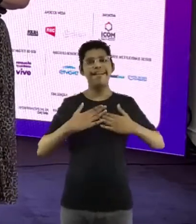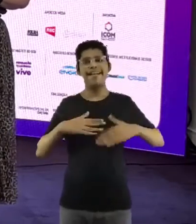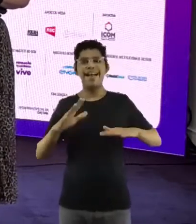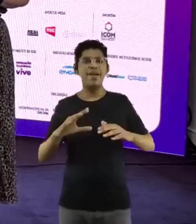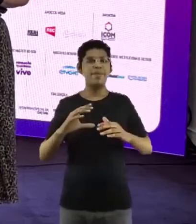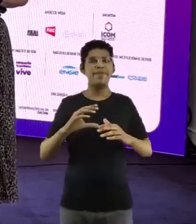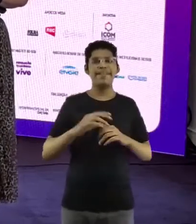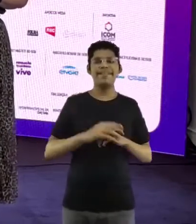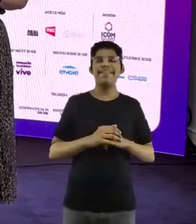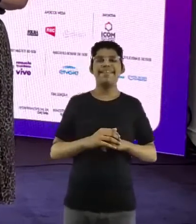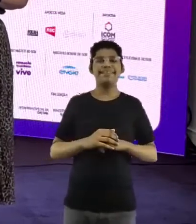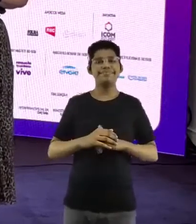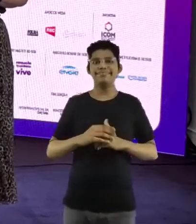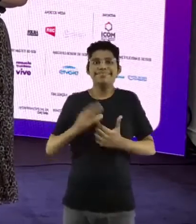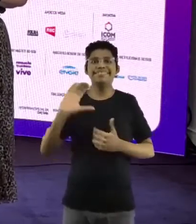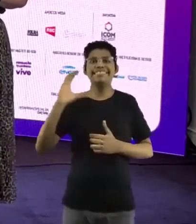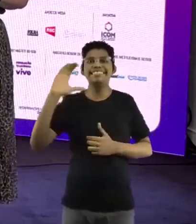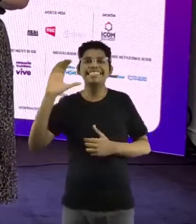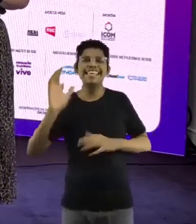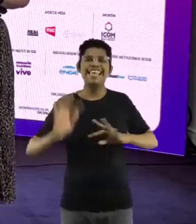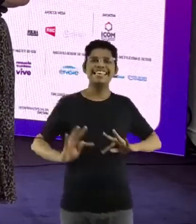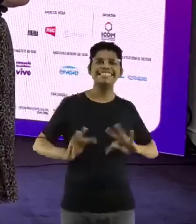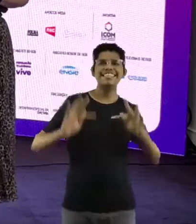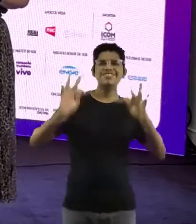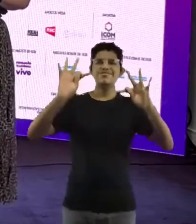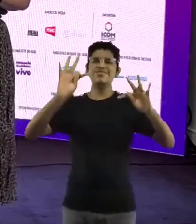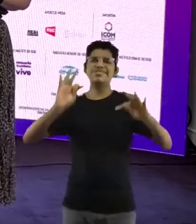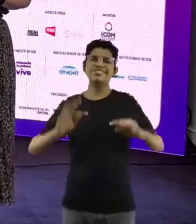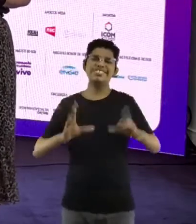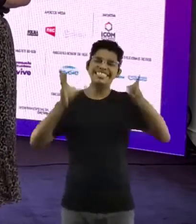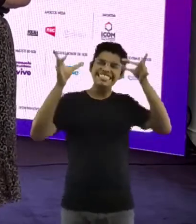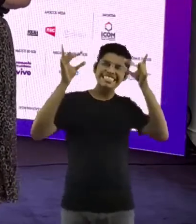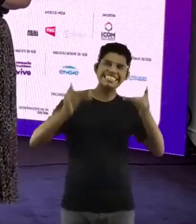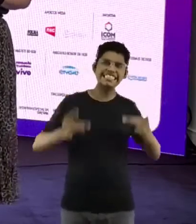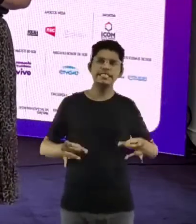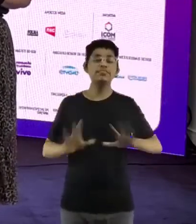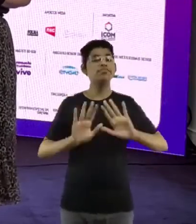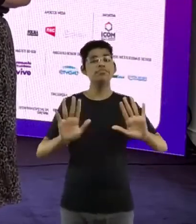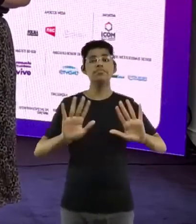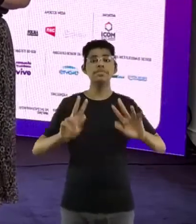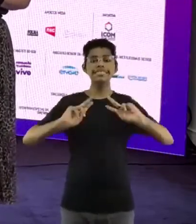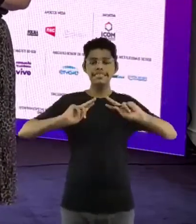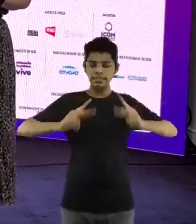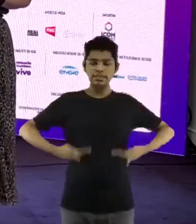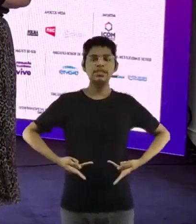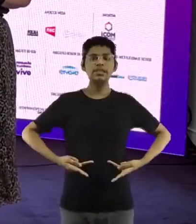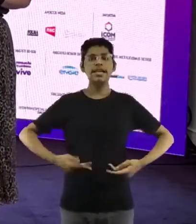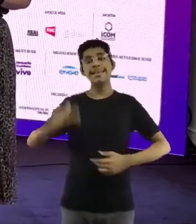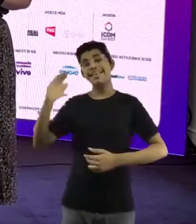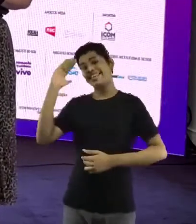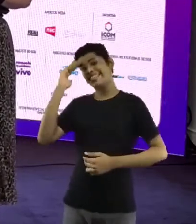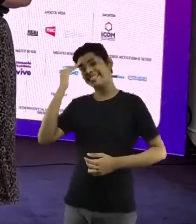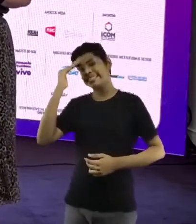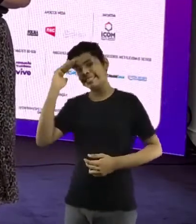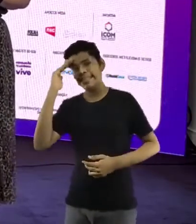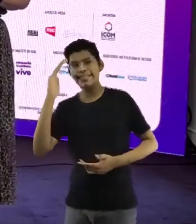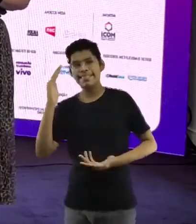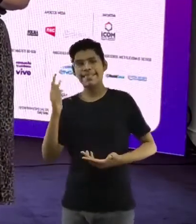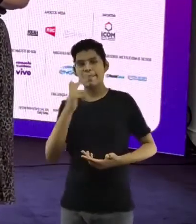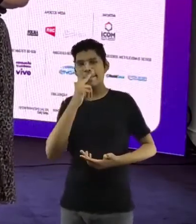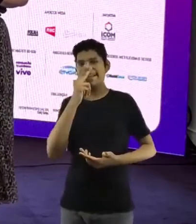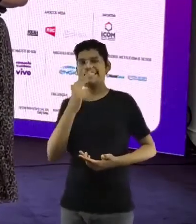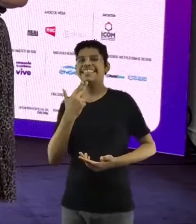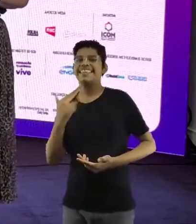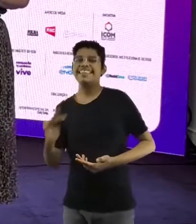gente vai falar de tecnologia, não. A gente vai falar do ser humano sendo fluente numa linguagem muito importante.